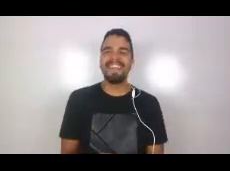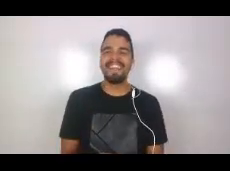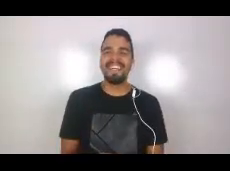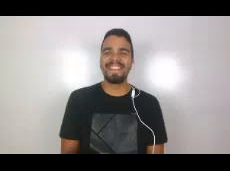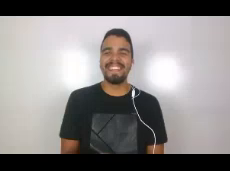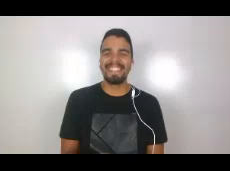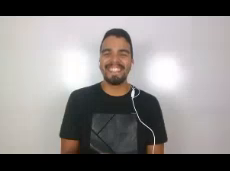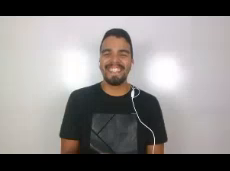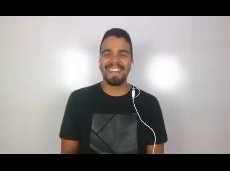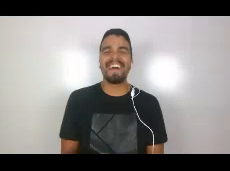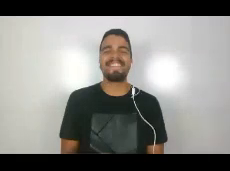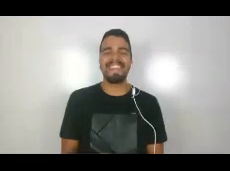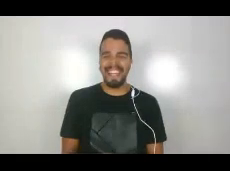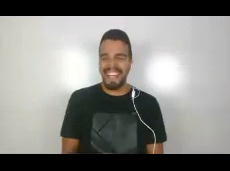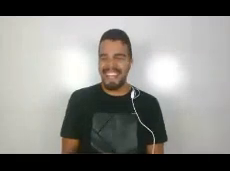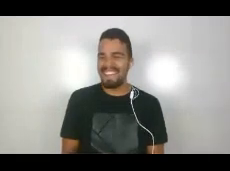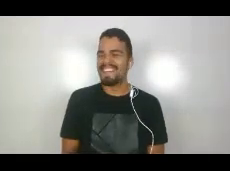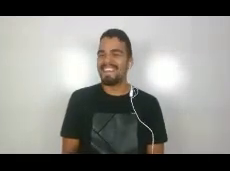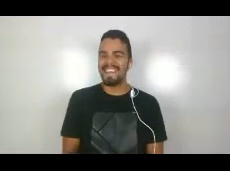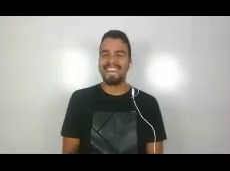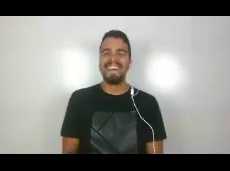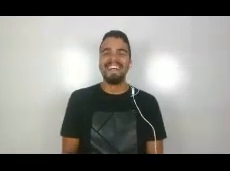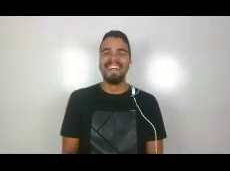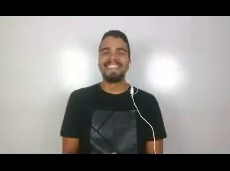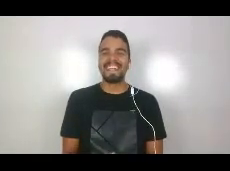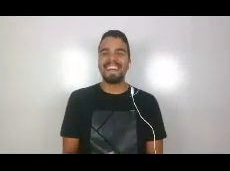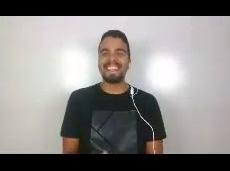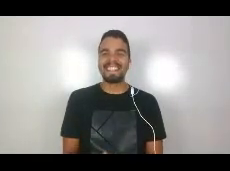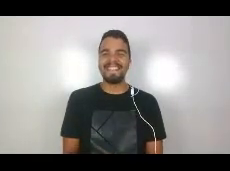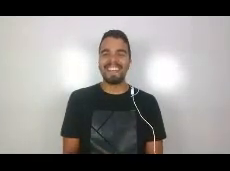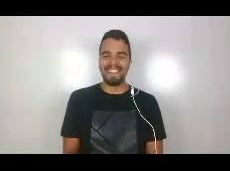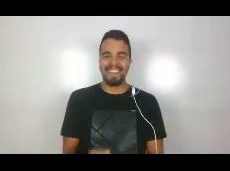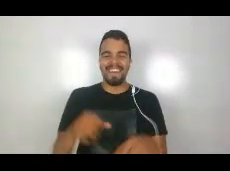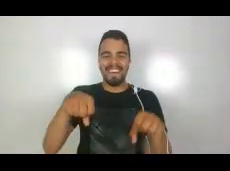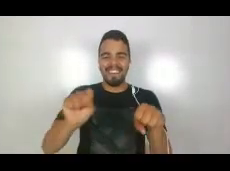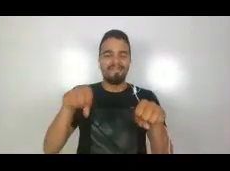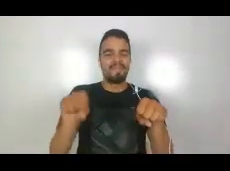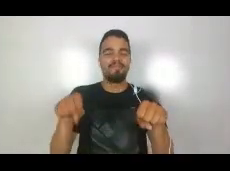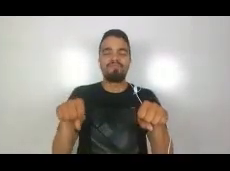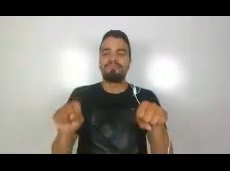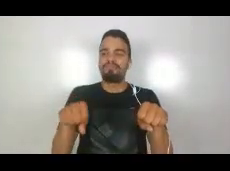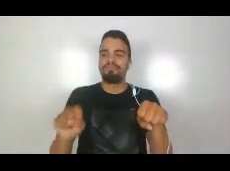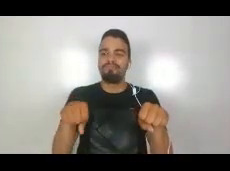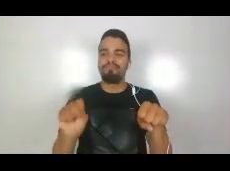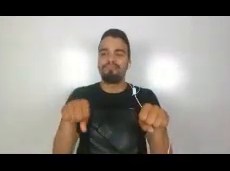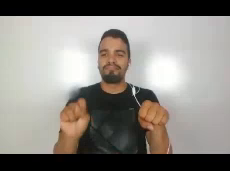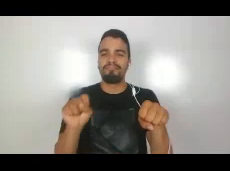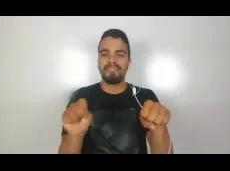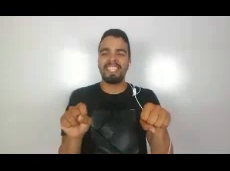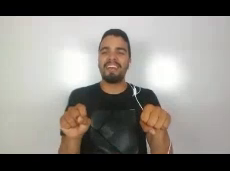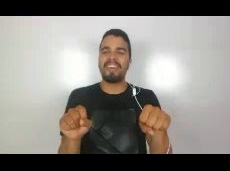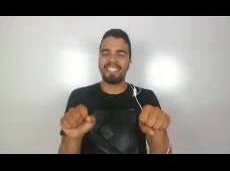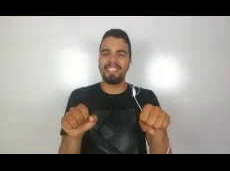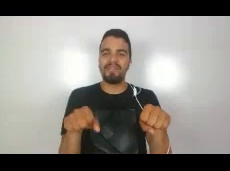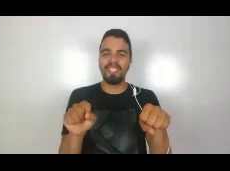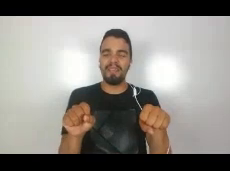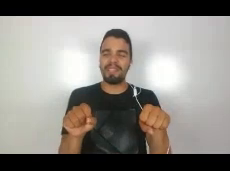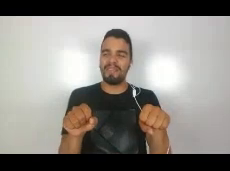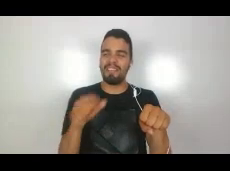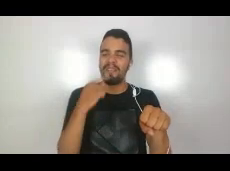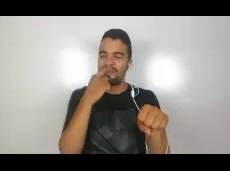É isso Tô mesmo, é aprendendo, isso. tô Tá aprendendo. aprendendo, muito bom. Então é isso mesmo, ó. Ó, ainda faz